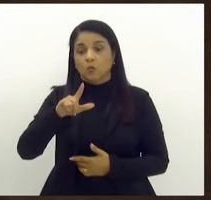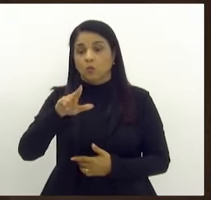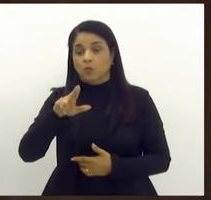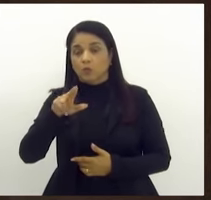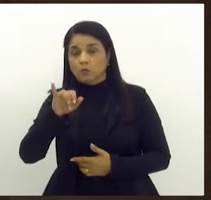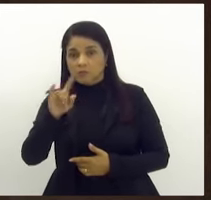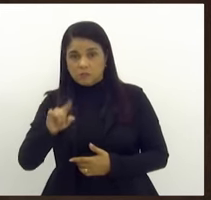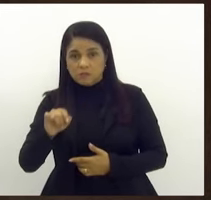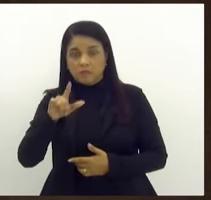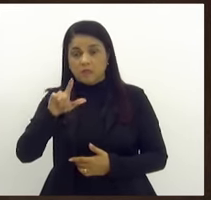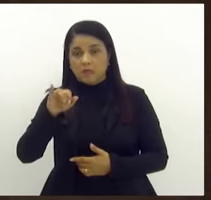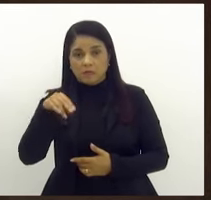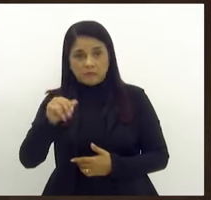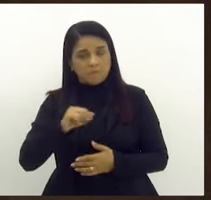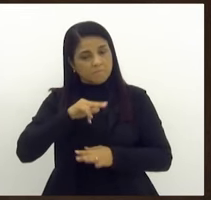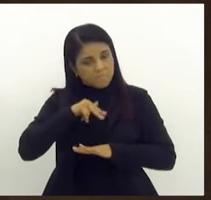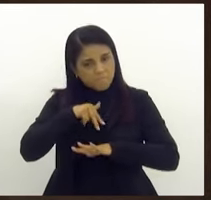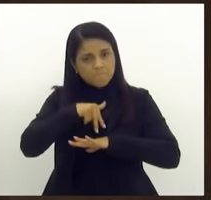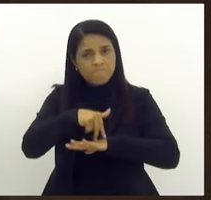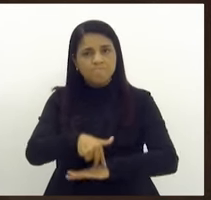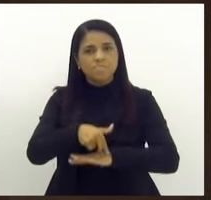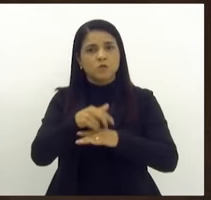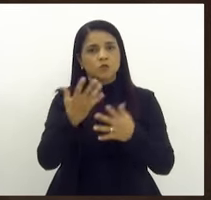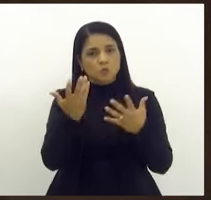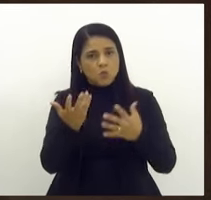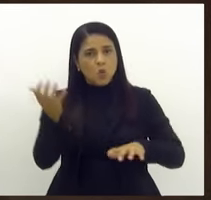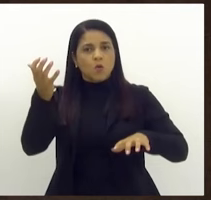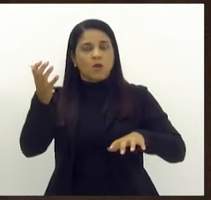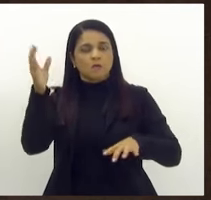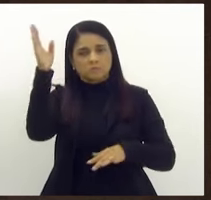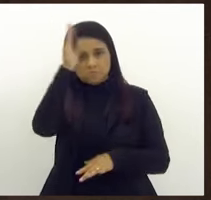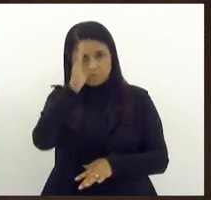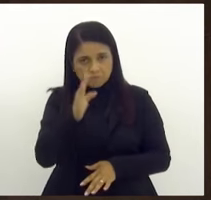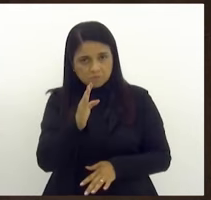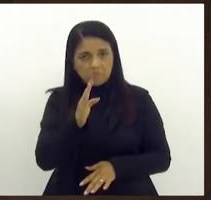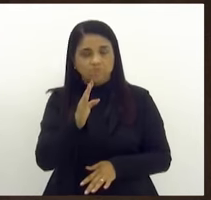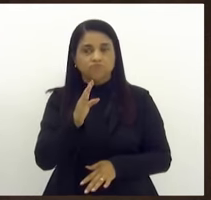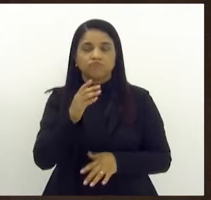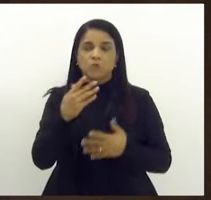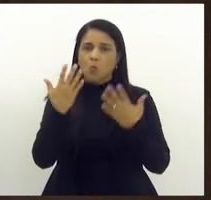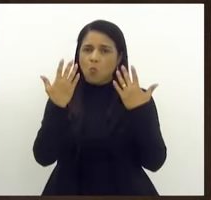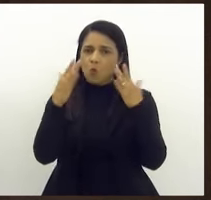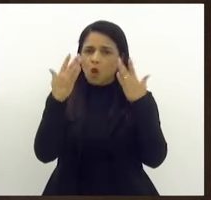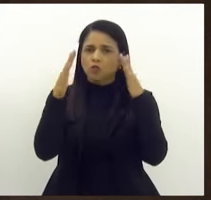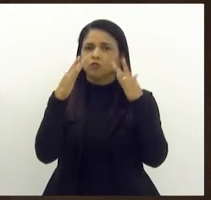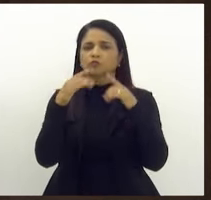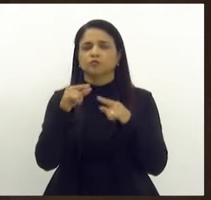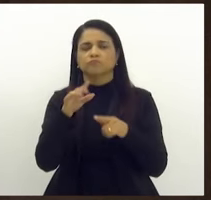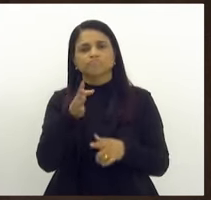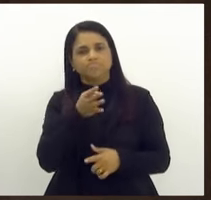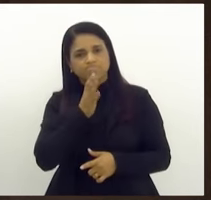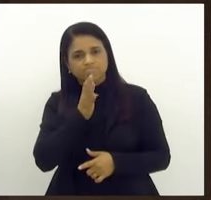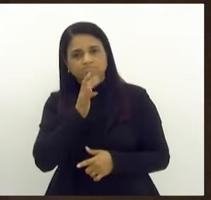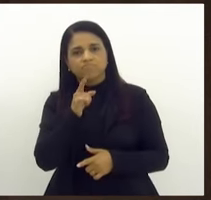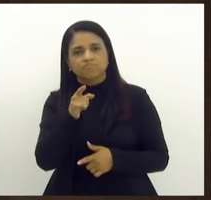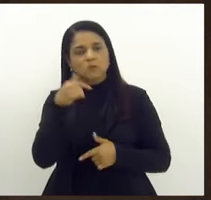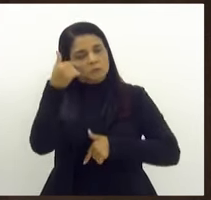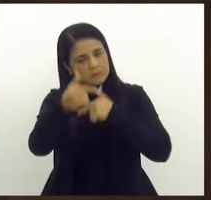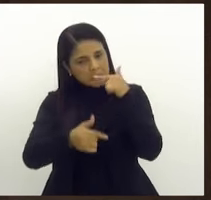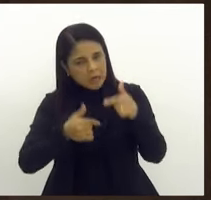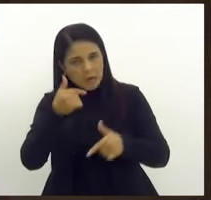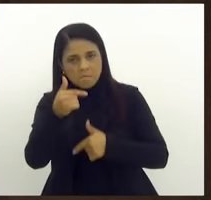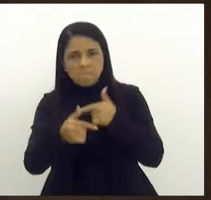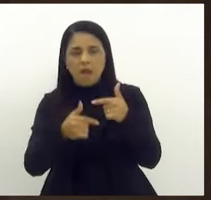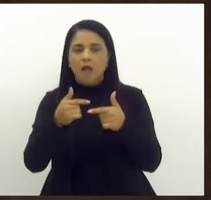corajosa no plenário do congresso nacional brasileiro fica aqui o meu elogio meu reconhecimento ao grande trabalho do